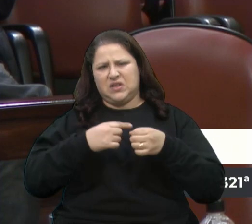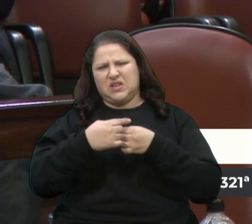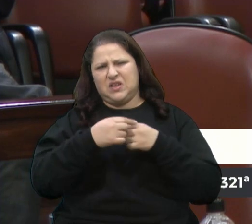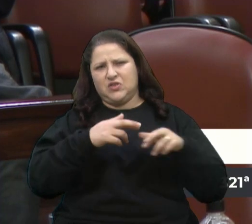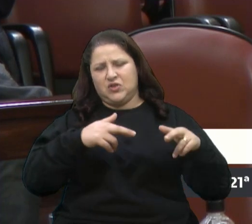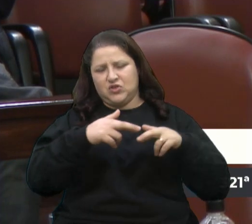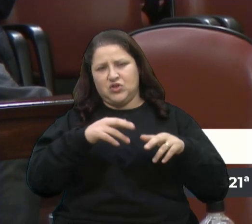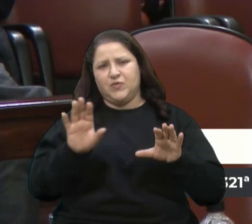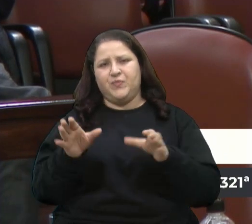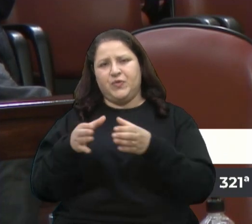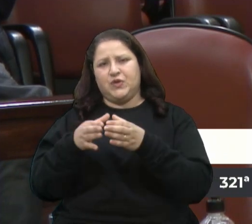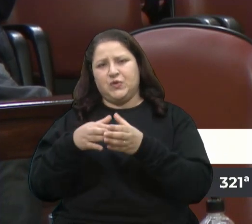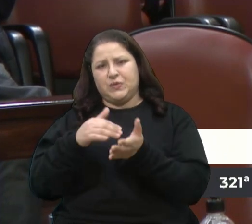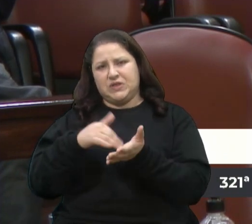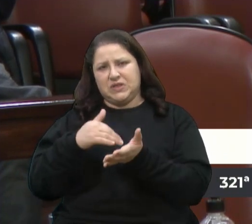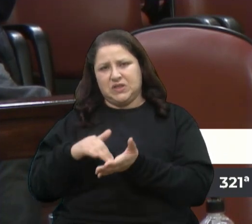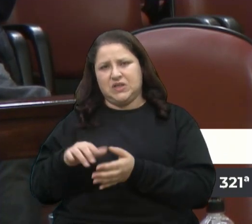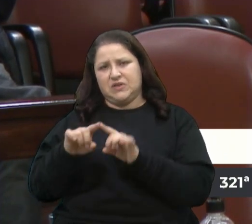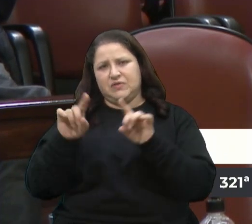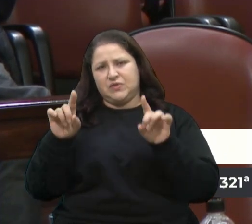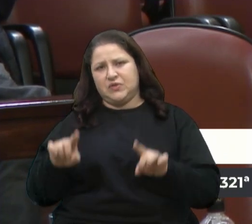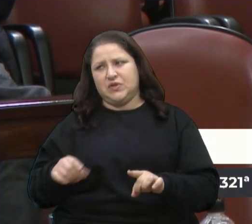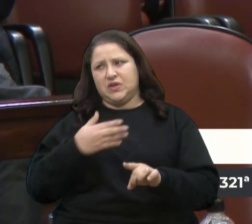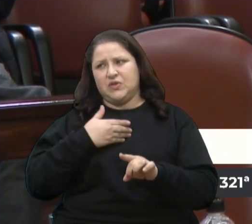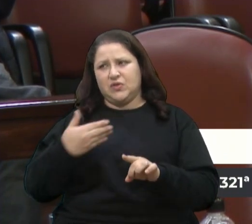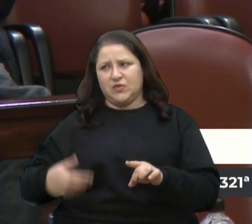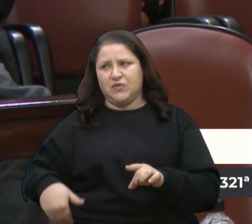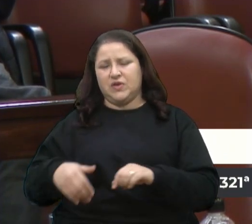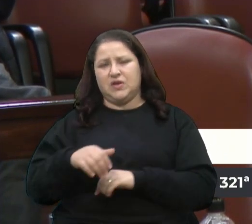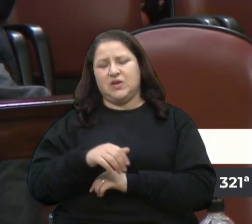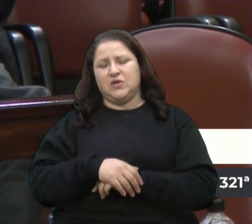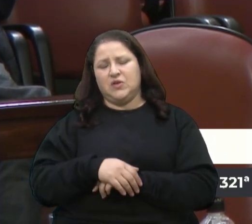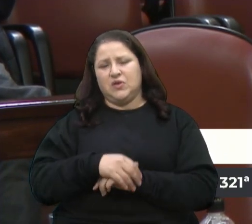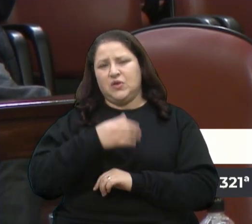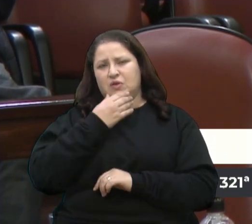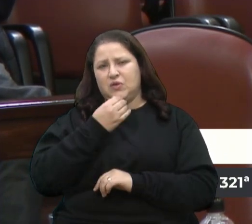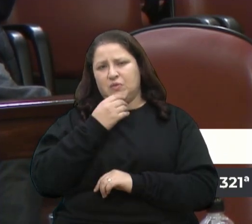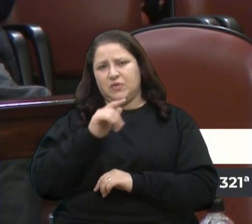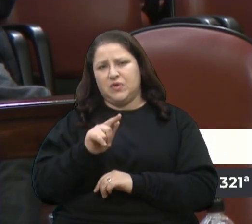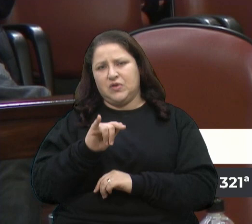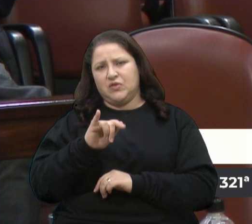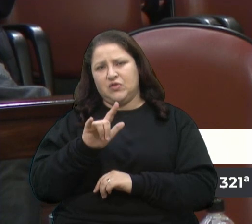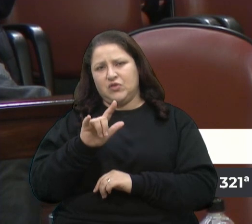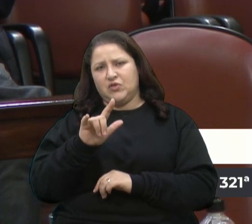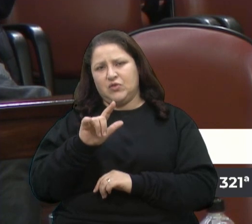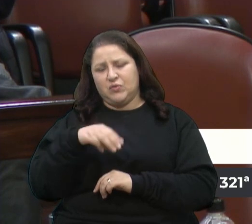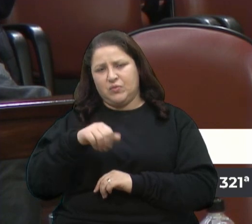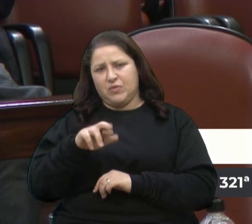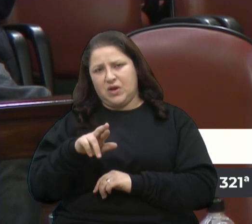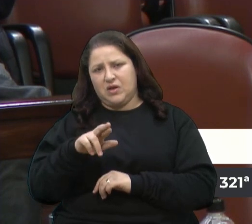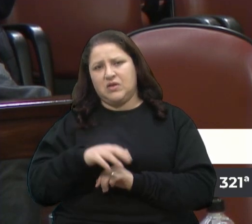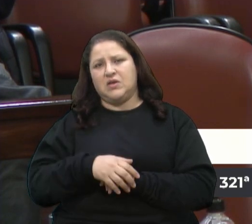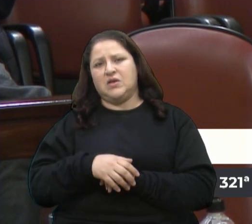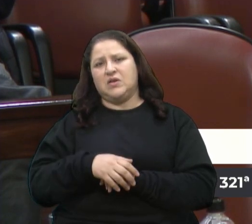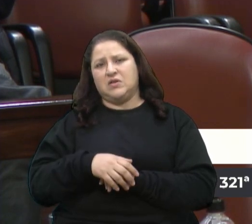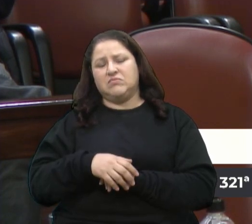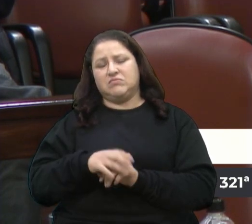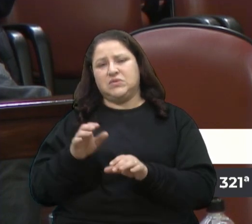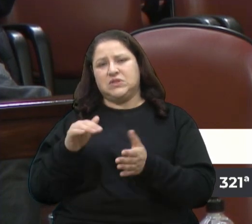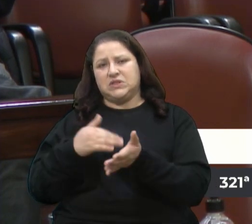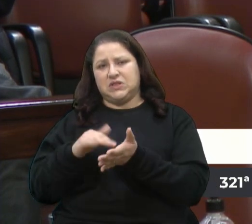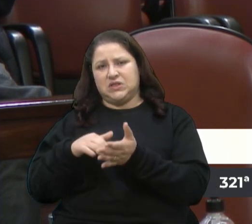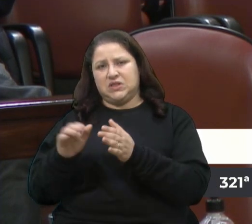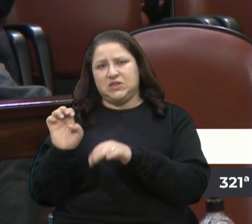lá da Secretaria, servidores públicos do Gilmar Socella, da Secretaria do Estado. E eu fui representando porque